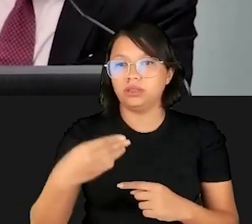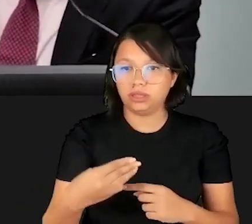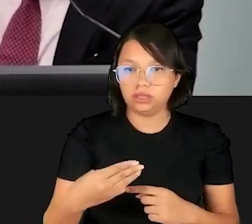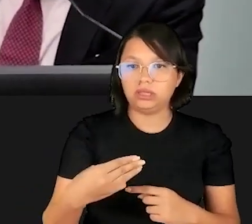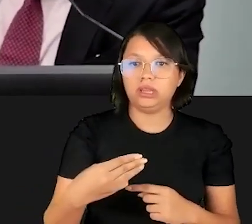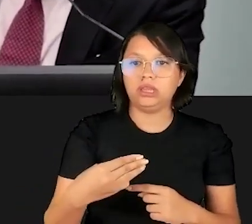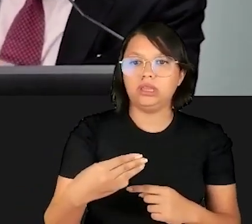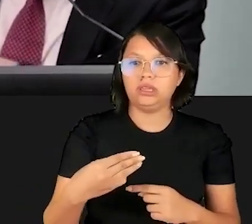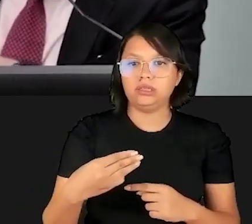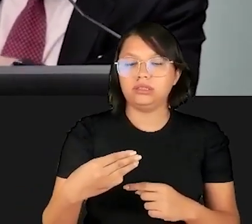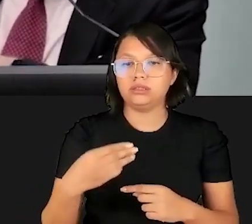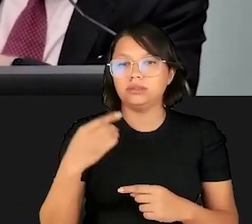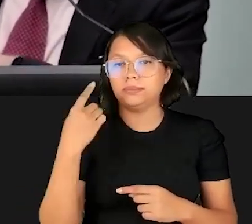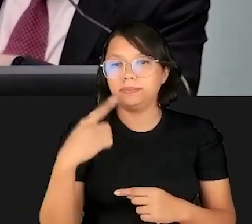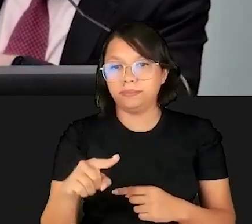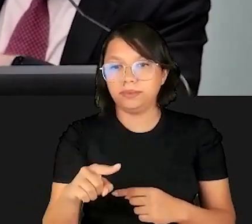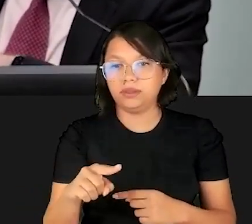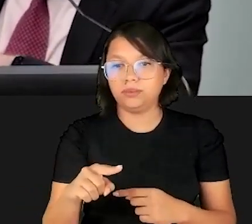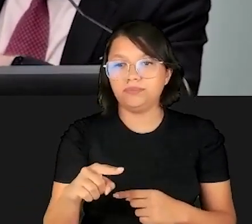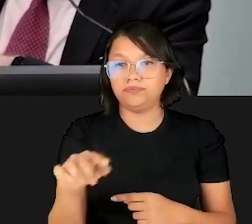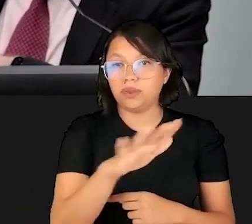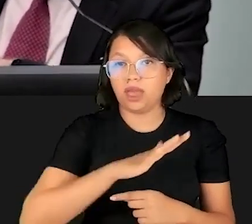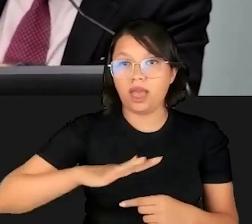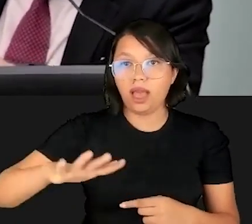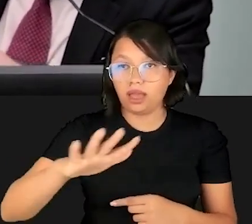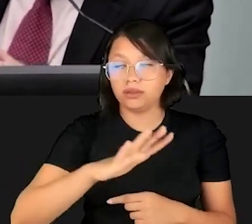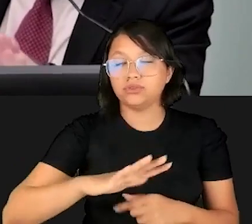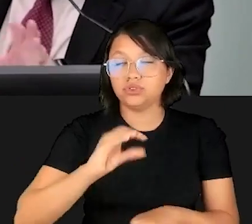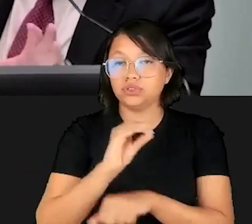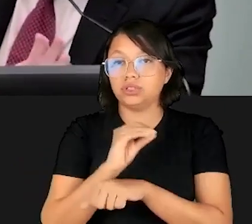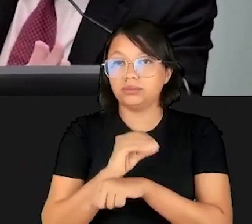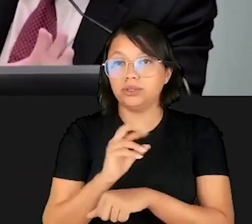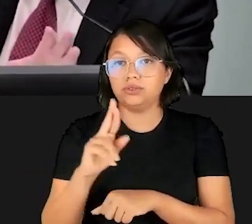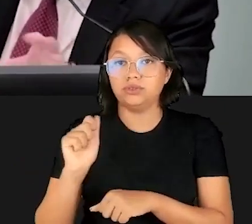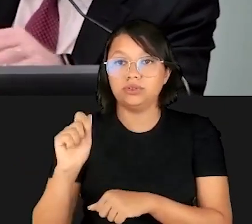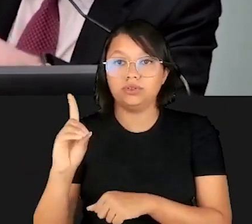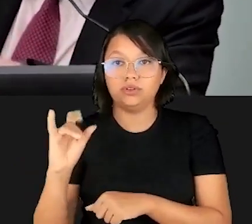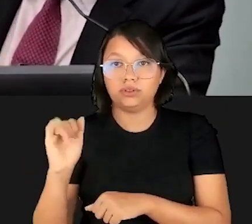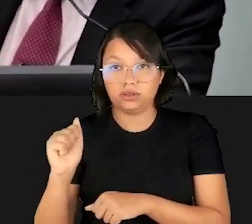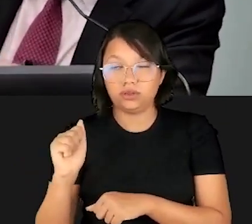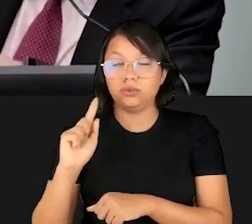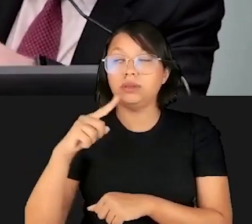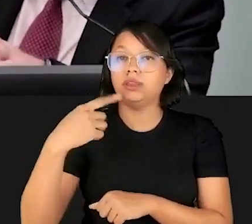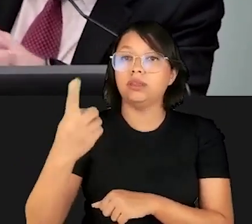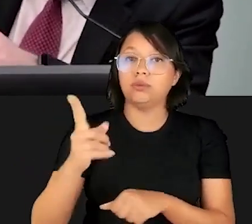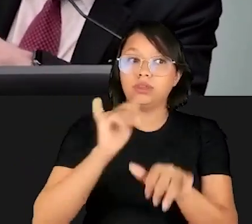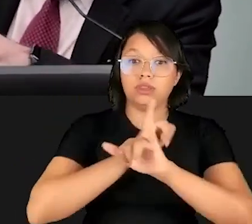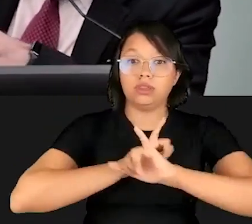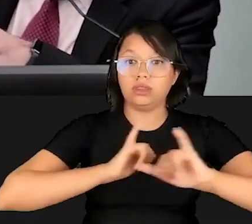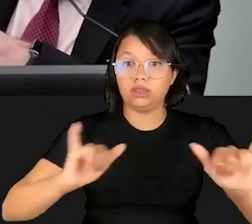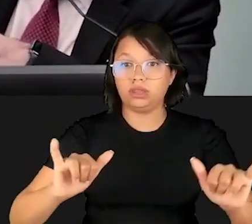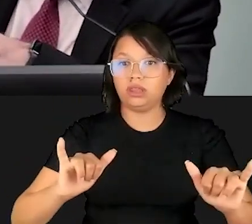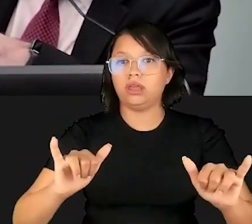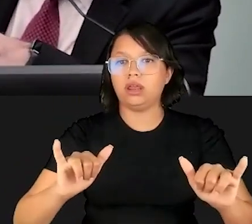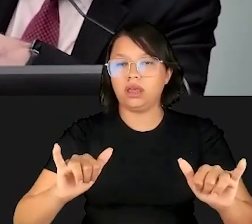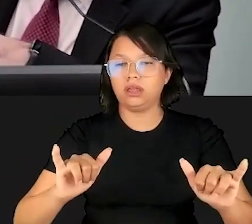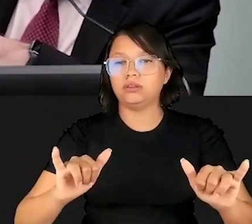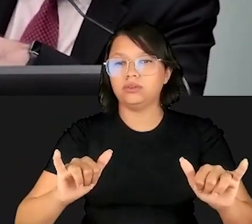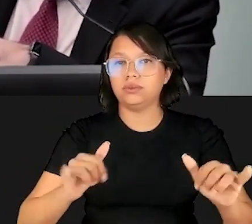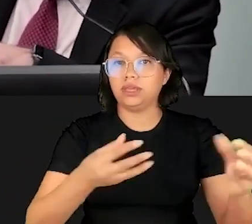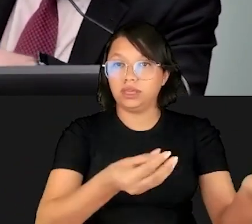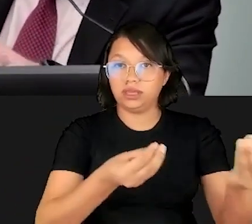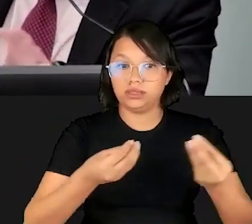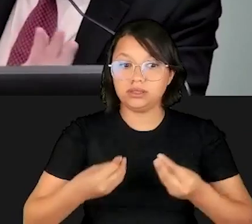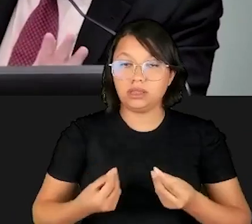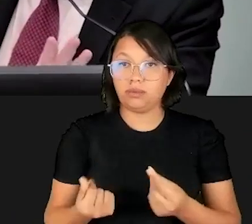portaria. E pelo menos 4.200 campos de radioterapia por ano para poder ser declarado um CACON e receber os recursos e ser uma